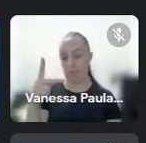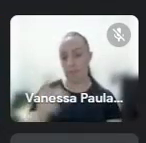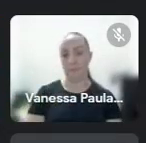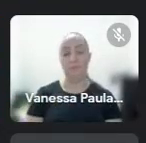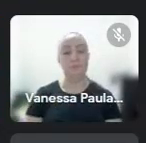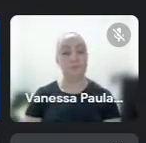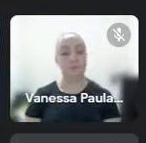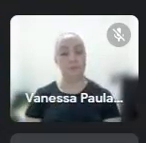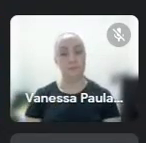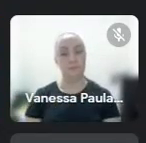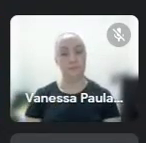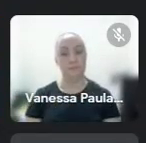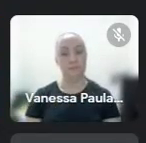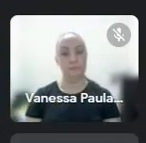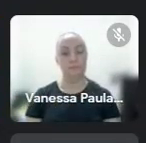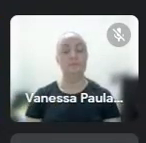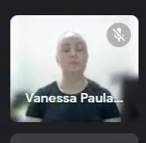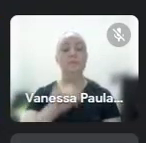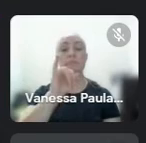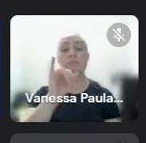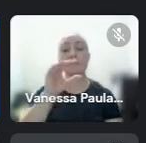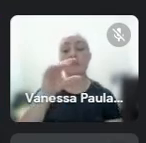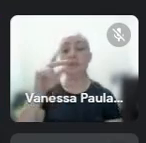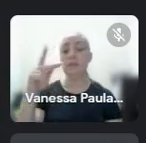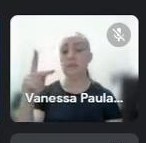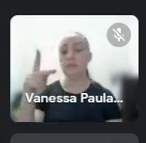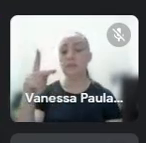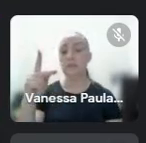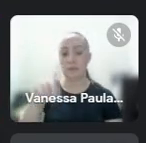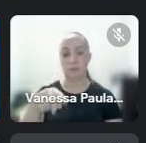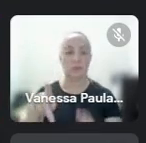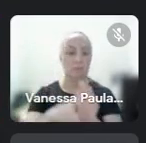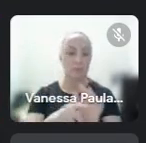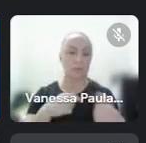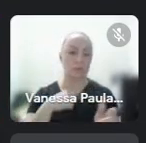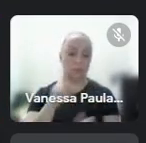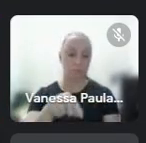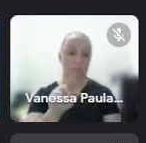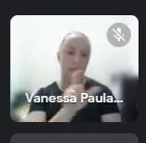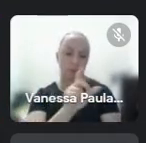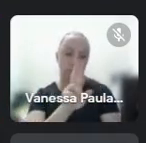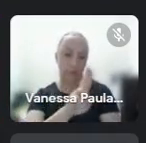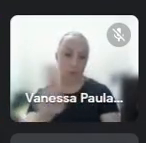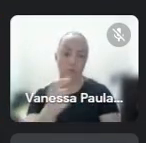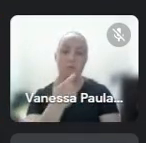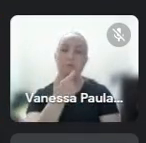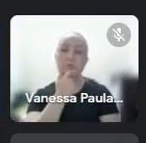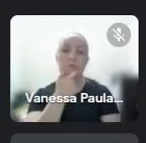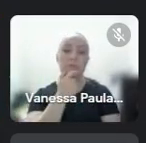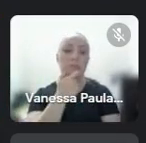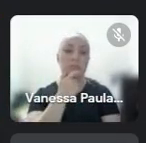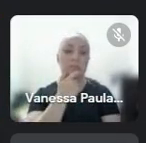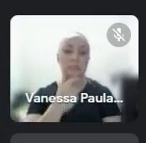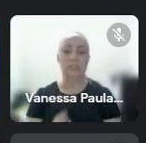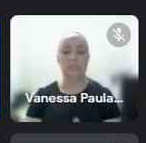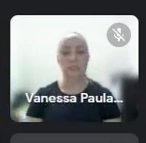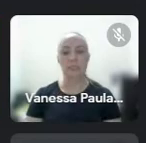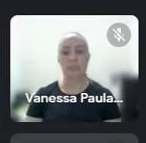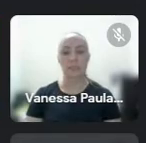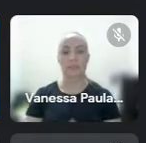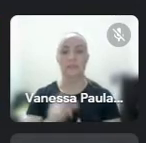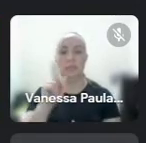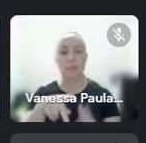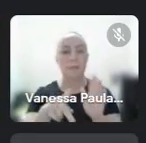Então, o ICP é Inductively Coupled Plasma, né? Que é uma dissociação atômica com plasma